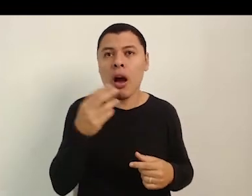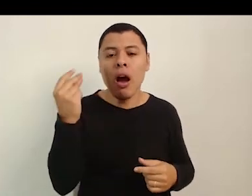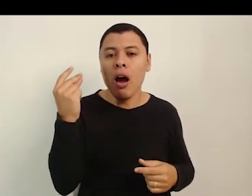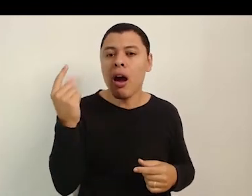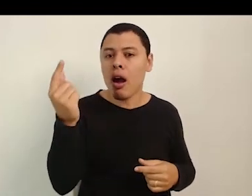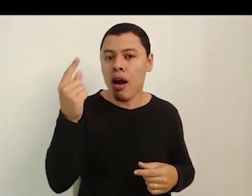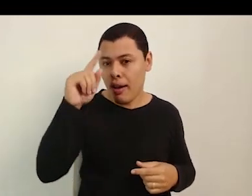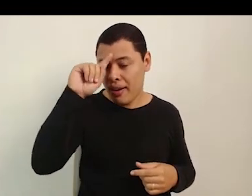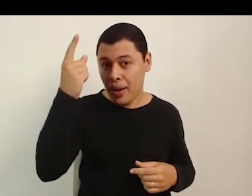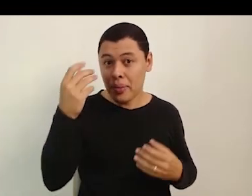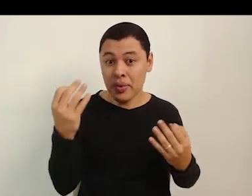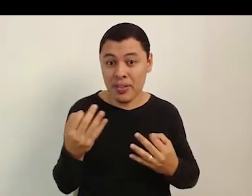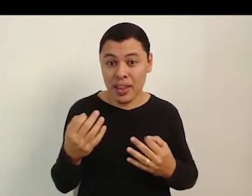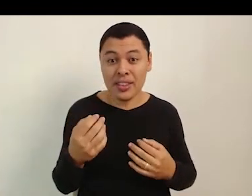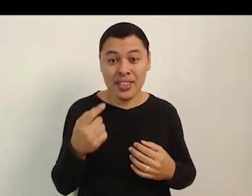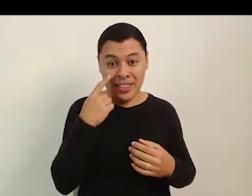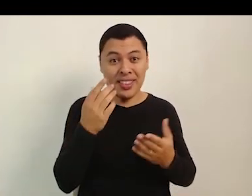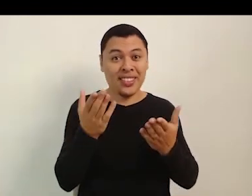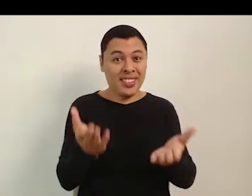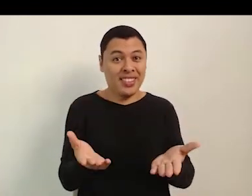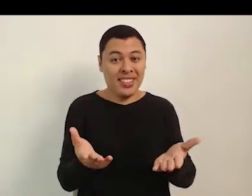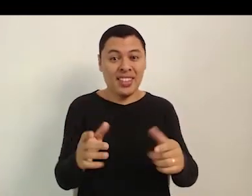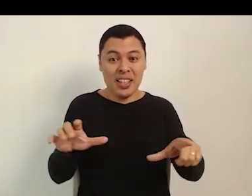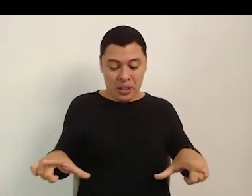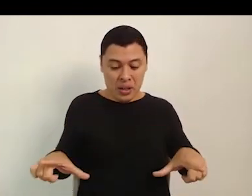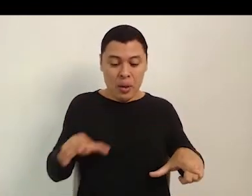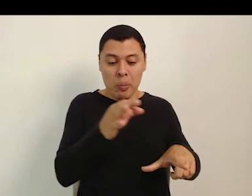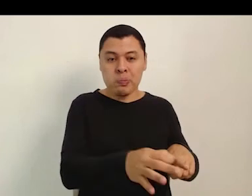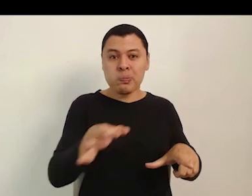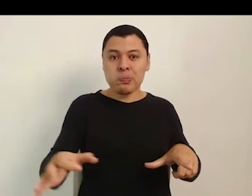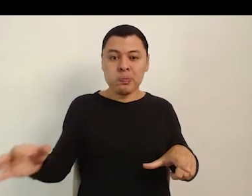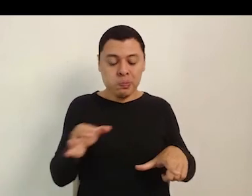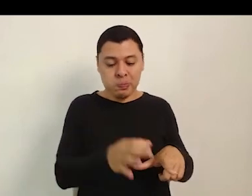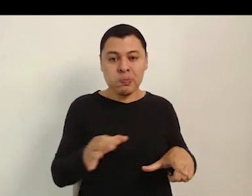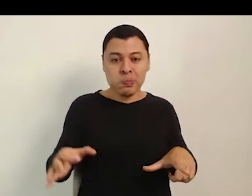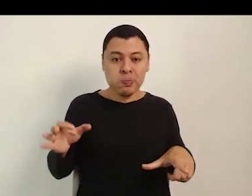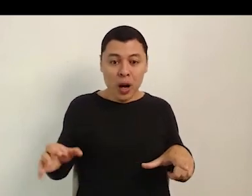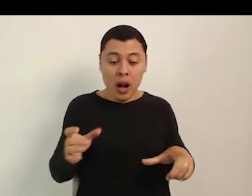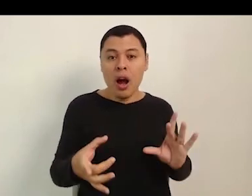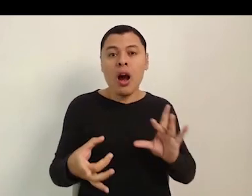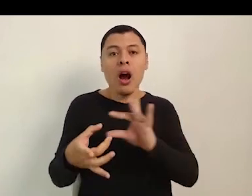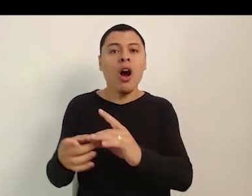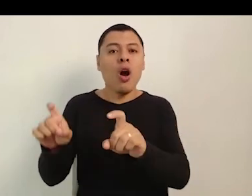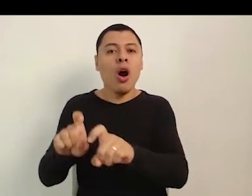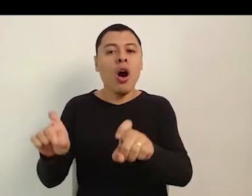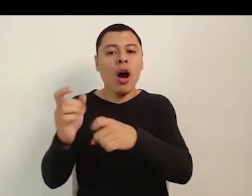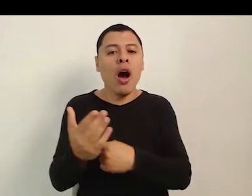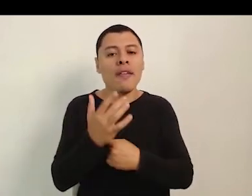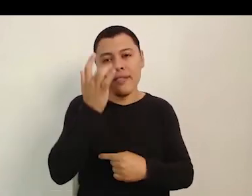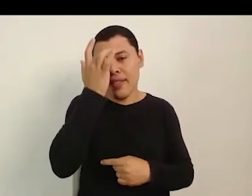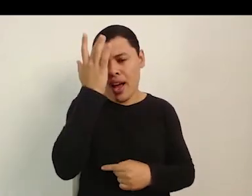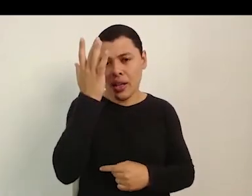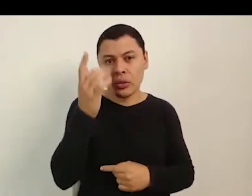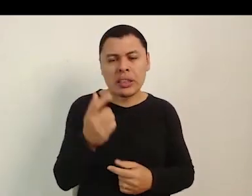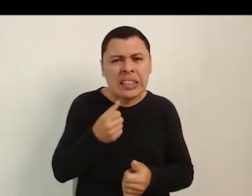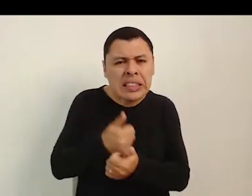ideia incrível. Ele inventou esse teclado diferente aí, ó, para poder usar o computador de um jeito mais fácil. Eles ficaram um tempão